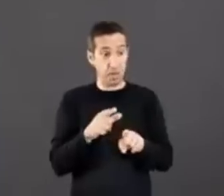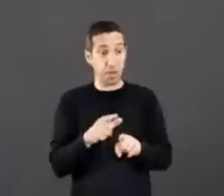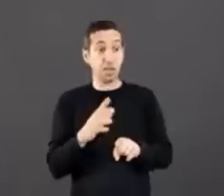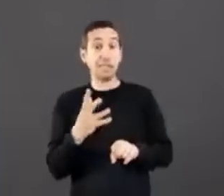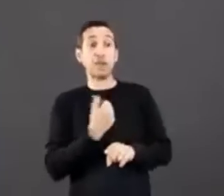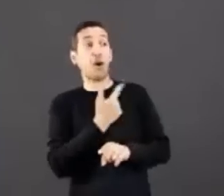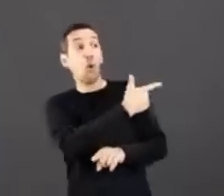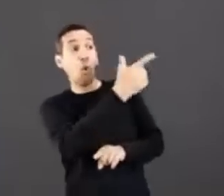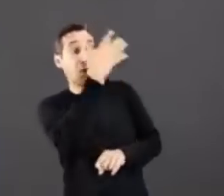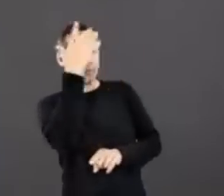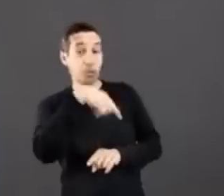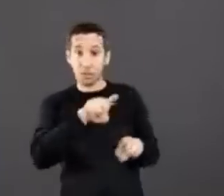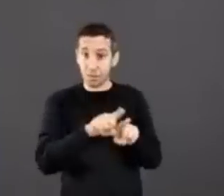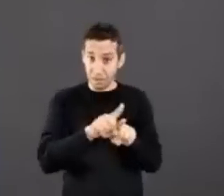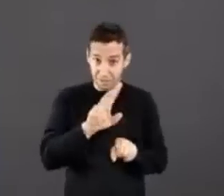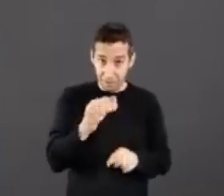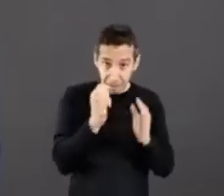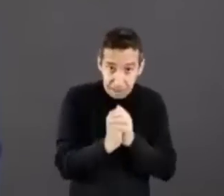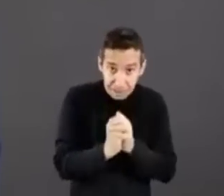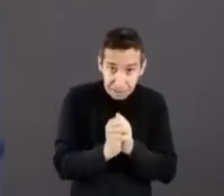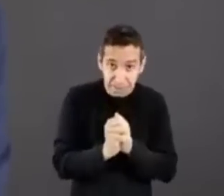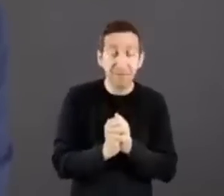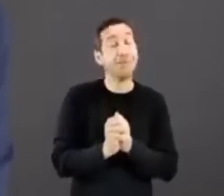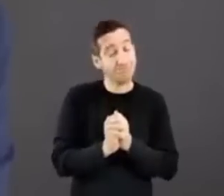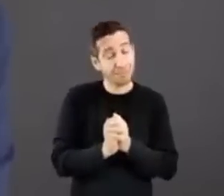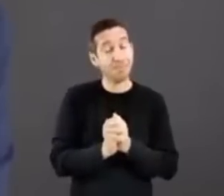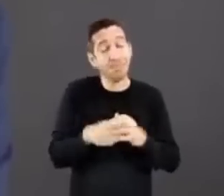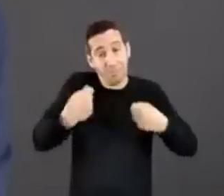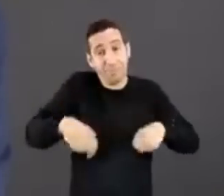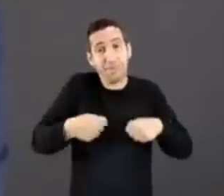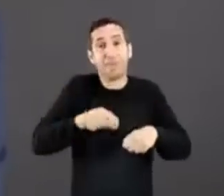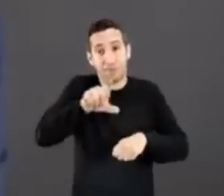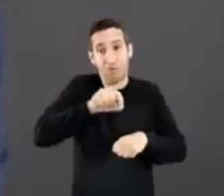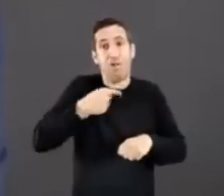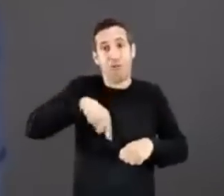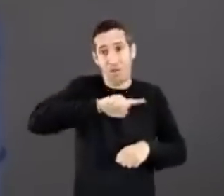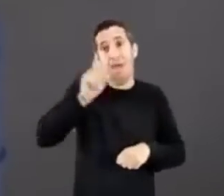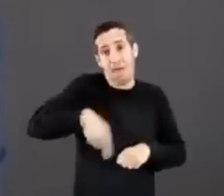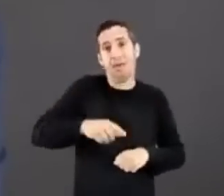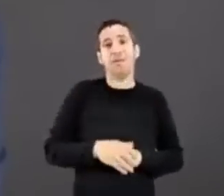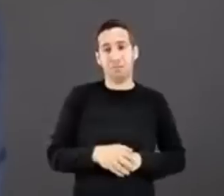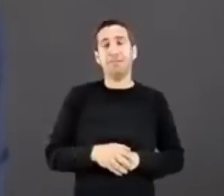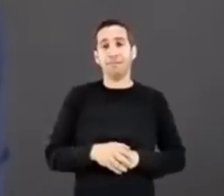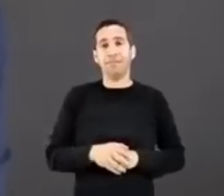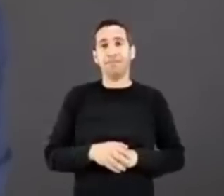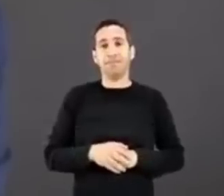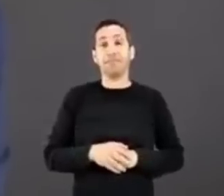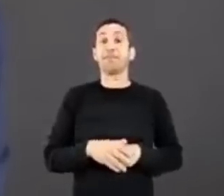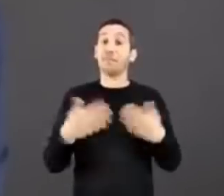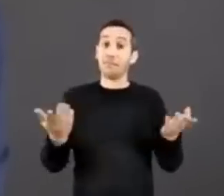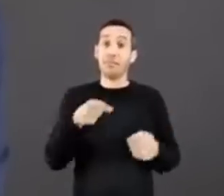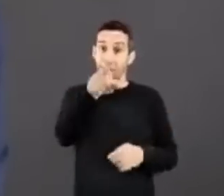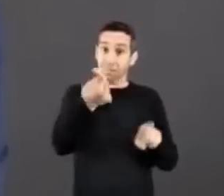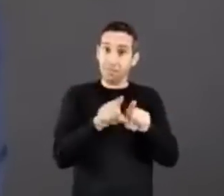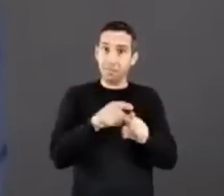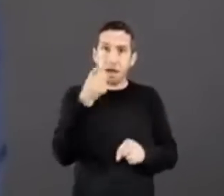pessoas Amém essa deve ser a nossa decisão e talvez você que está assistindo a gente diz